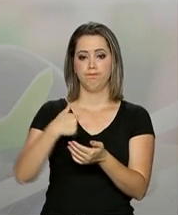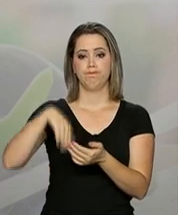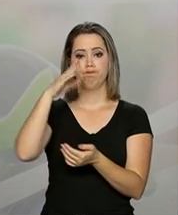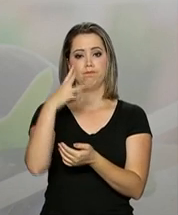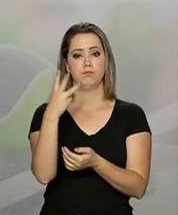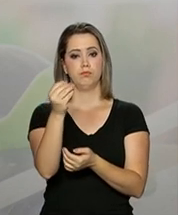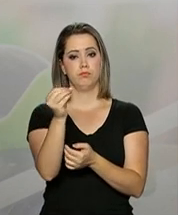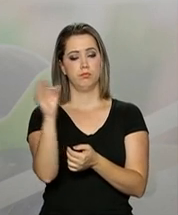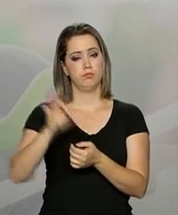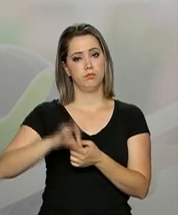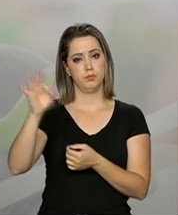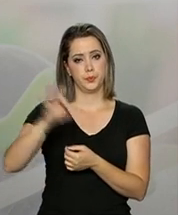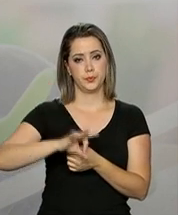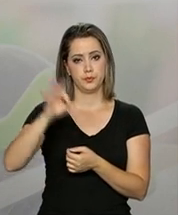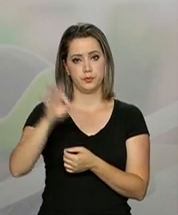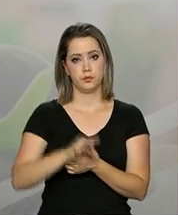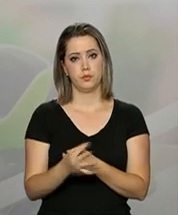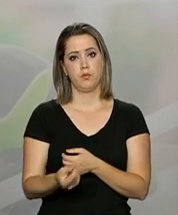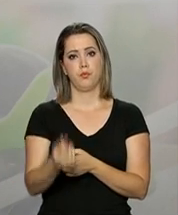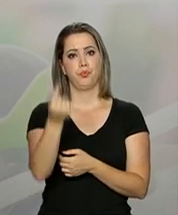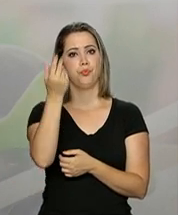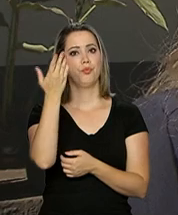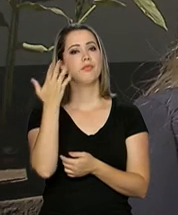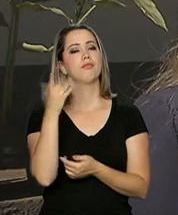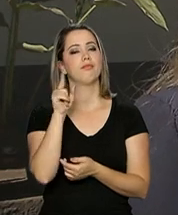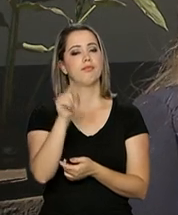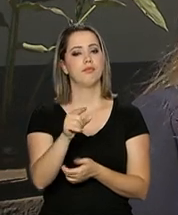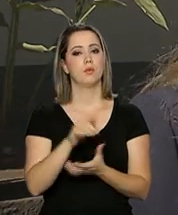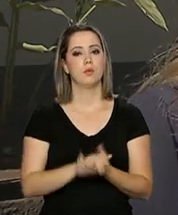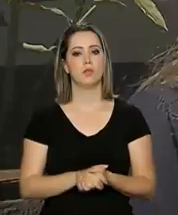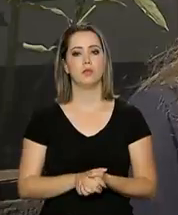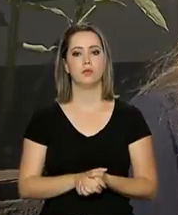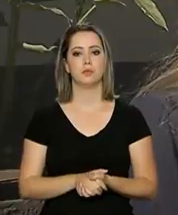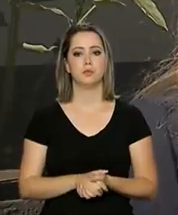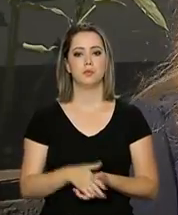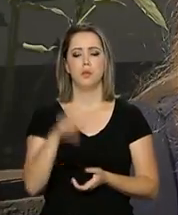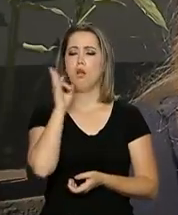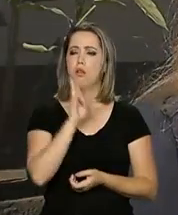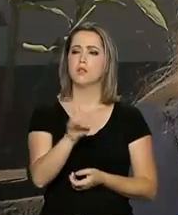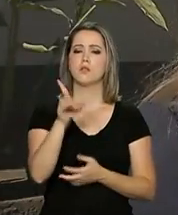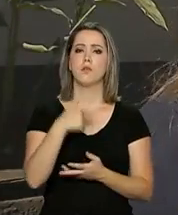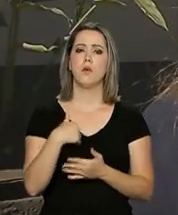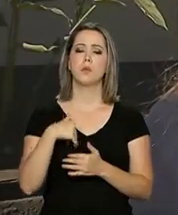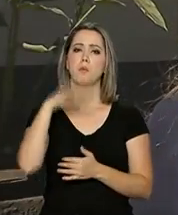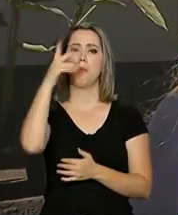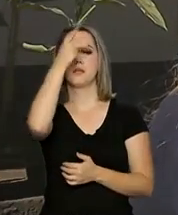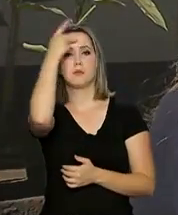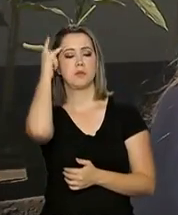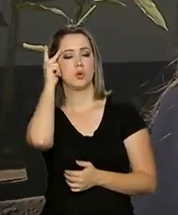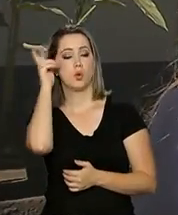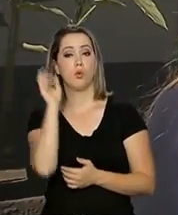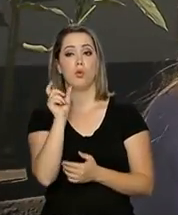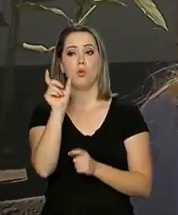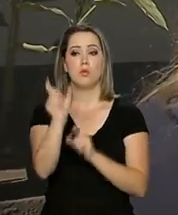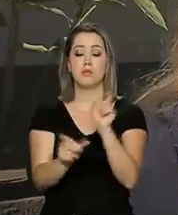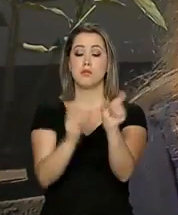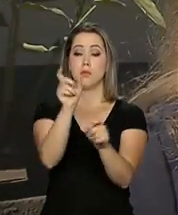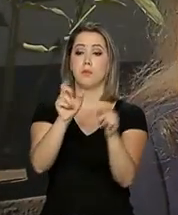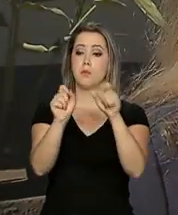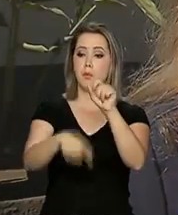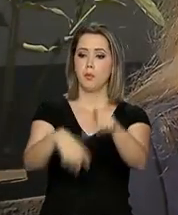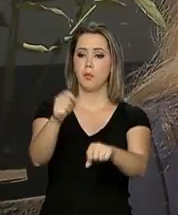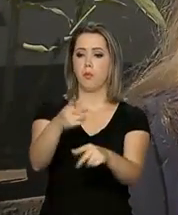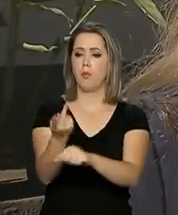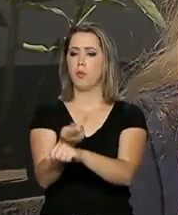ter um acréscimo de até 30% em seu valor a gente tem visto um aumento muito grande de pessoas e produtores buscando a